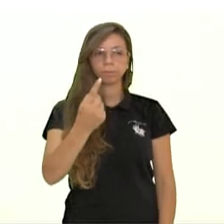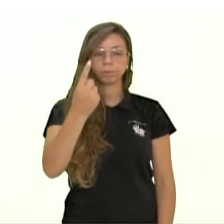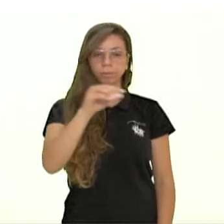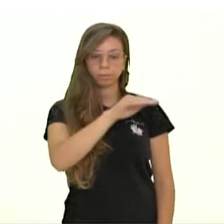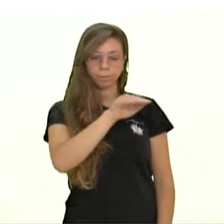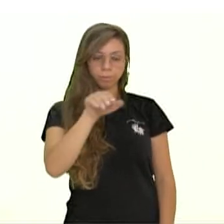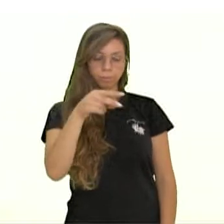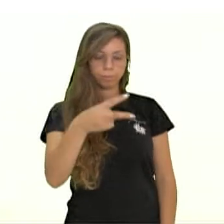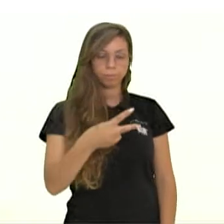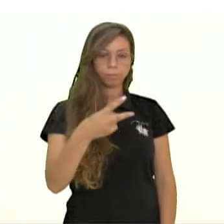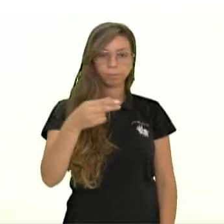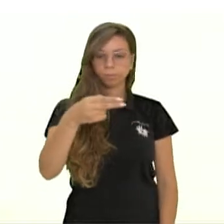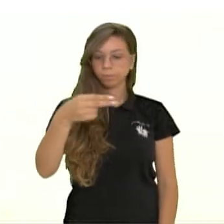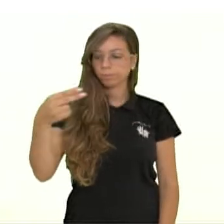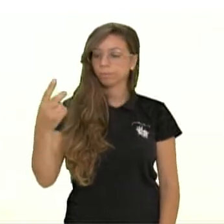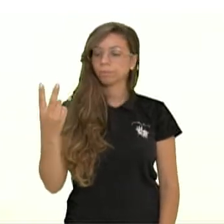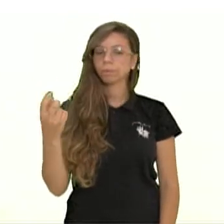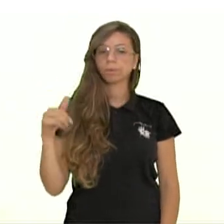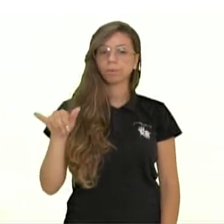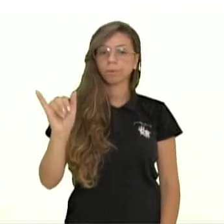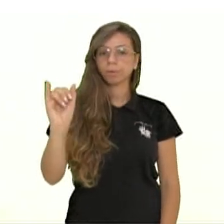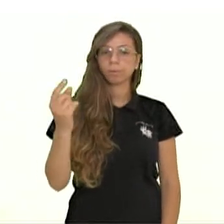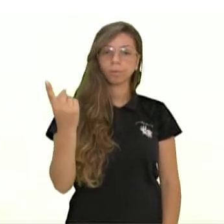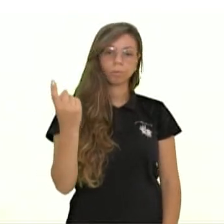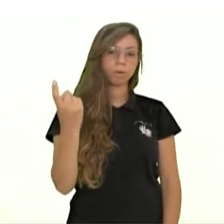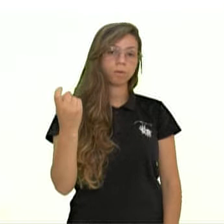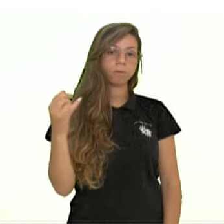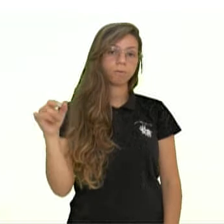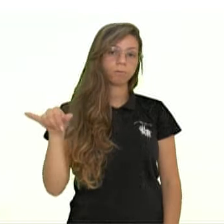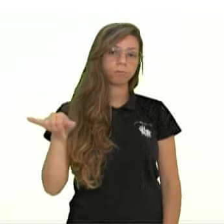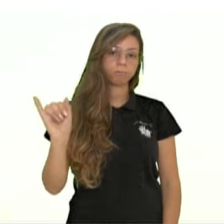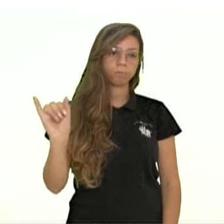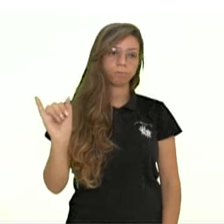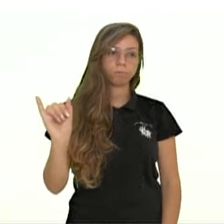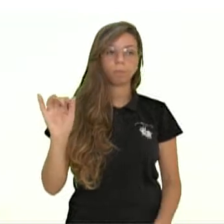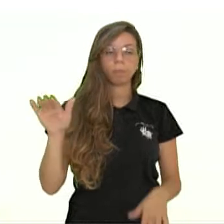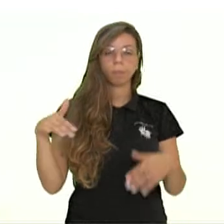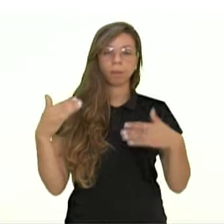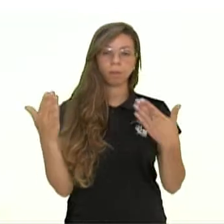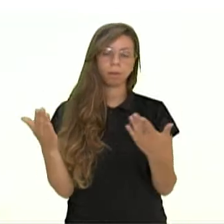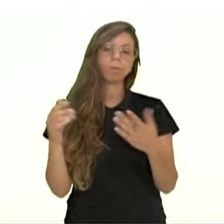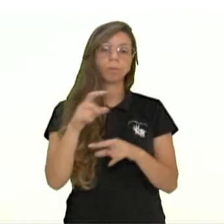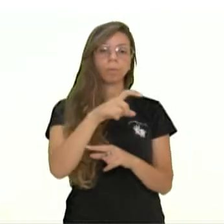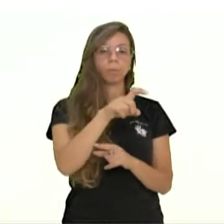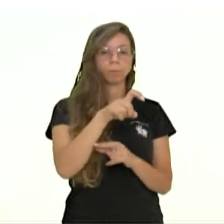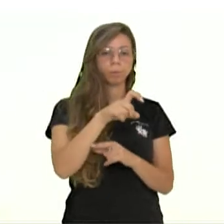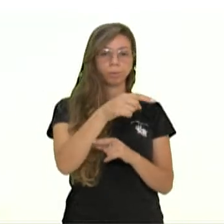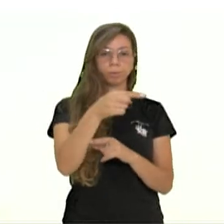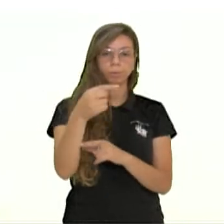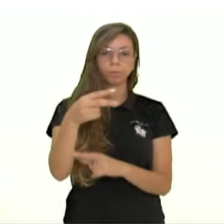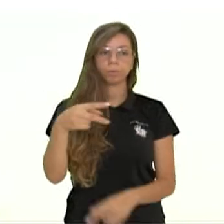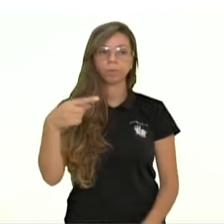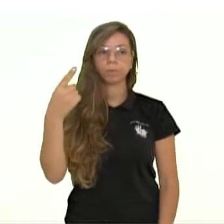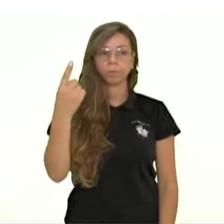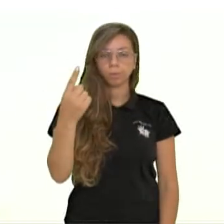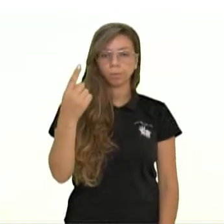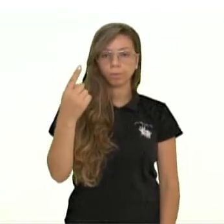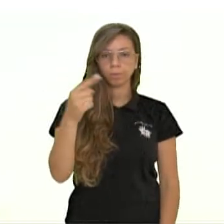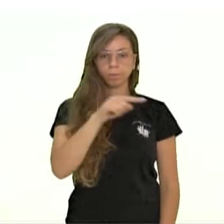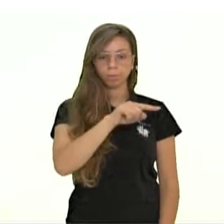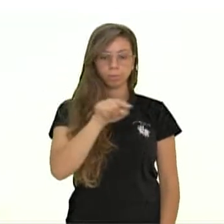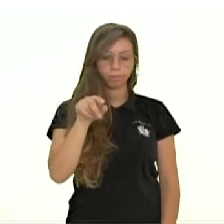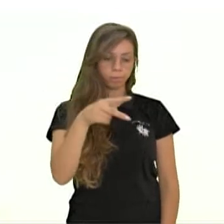como o meu y isolado. Ou seja, o x menos 1 dividido por 2 é a nossa